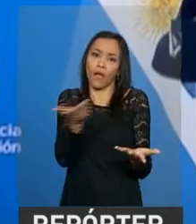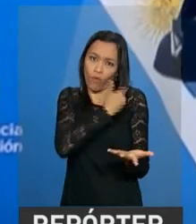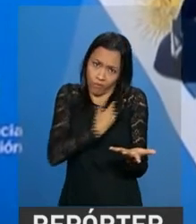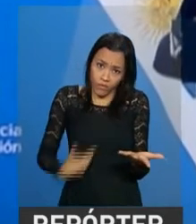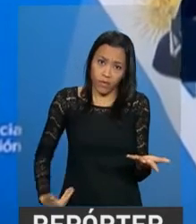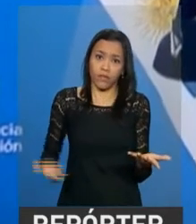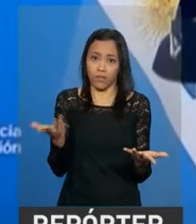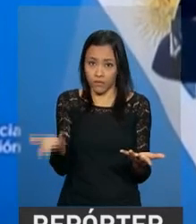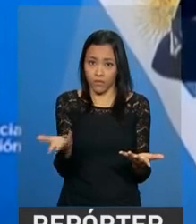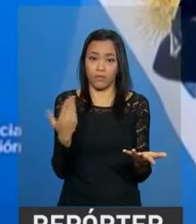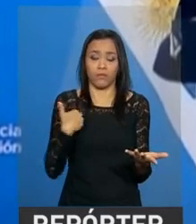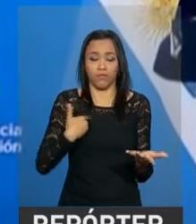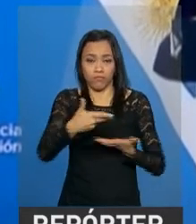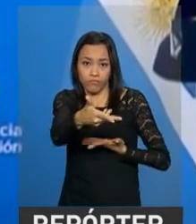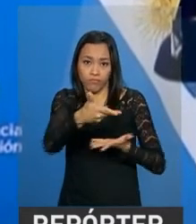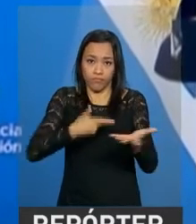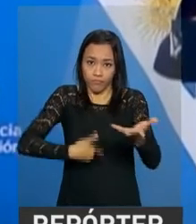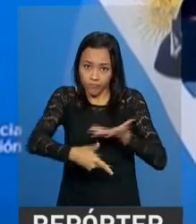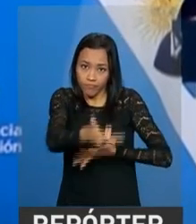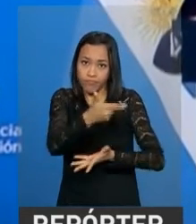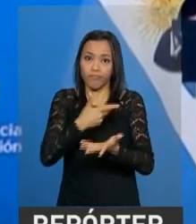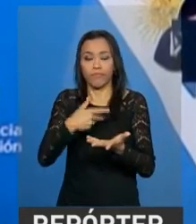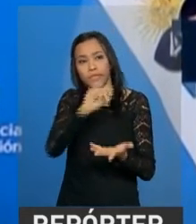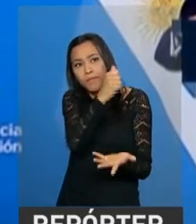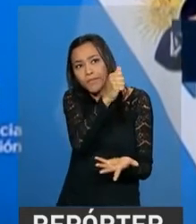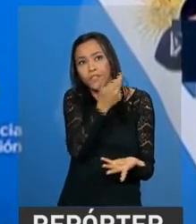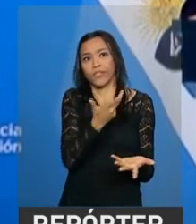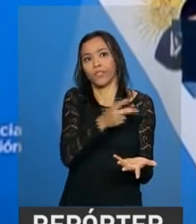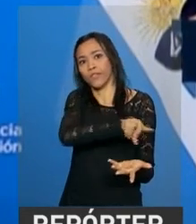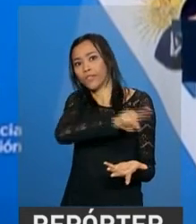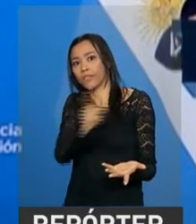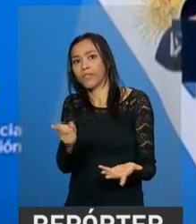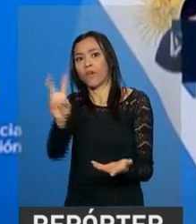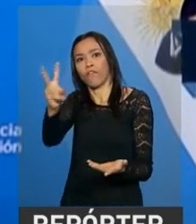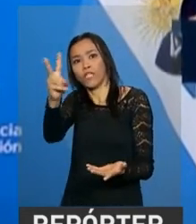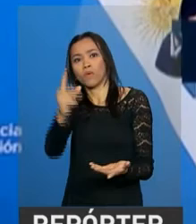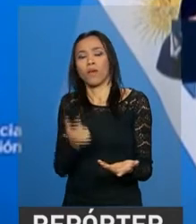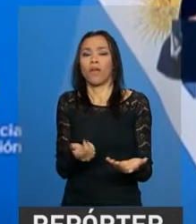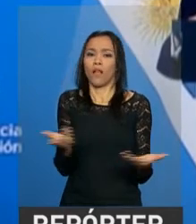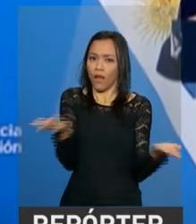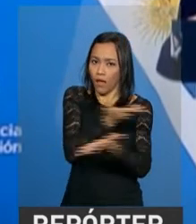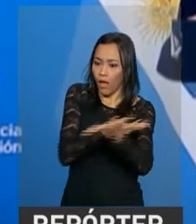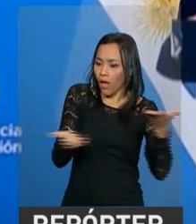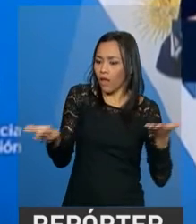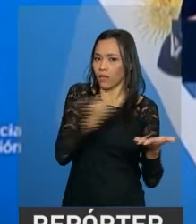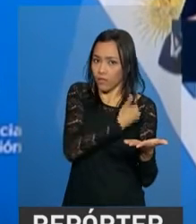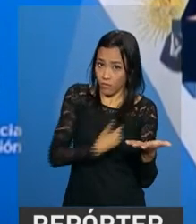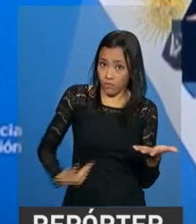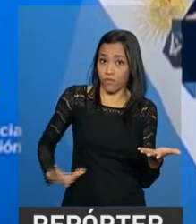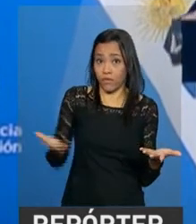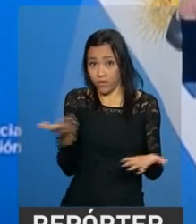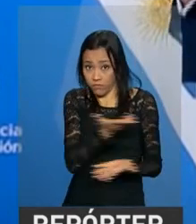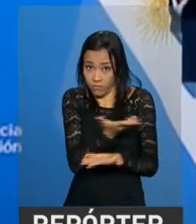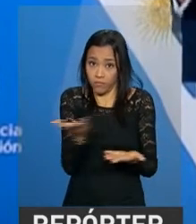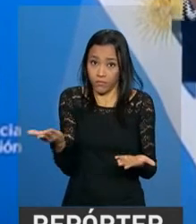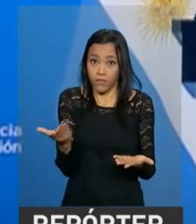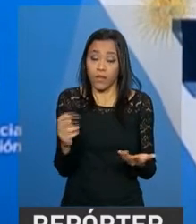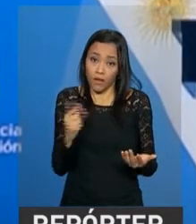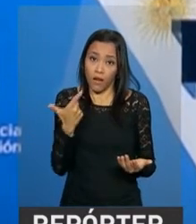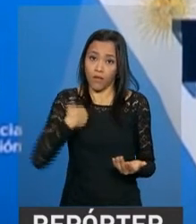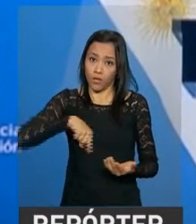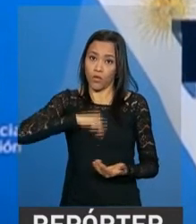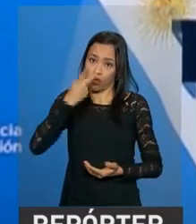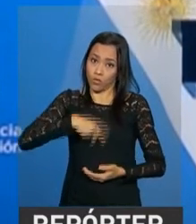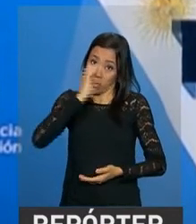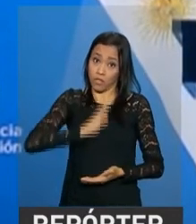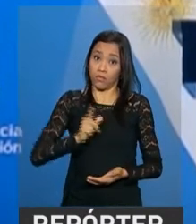Venezuela, seguramente a relação da Argentina com a Venezuela igualmente é uma relação institucional. É claro que nós temos, pelo menos